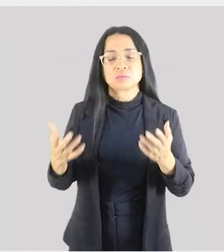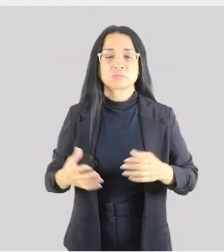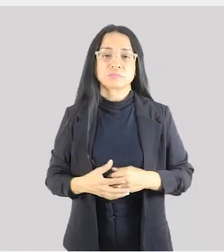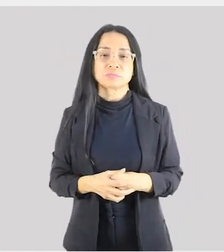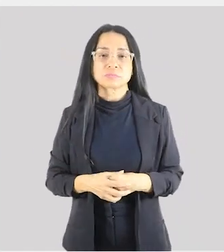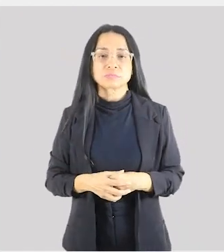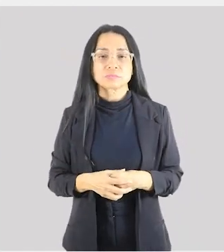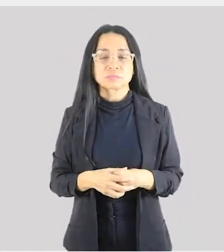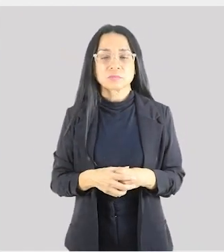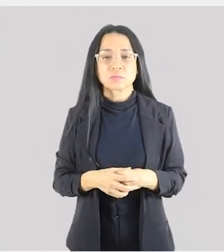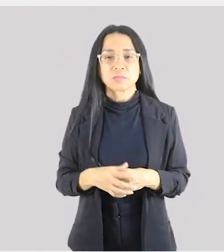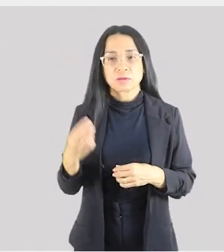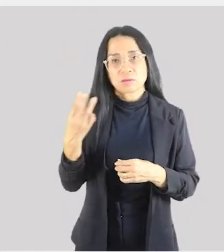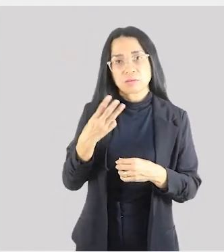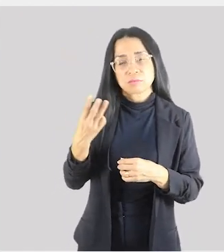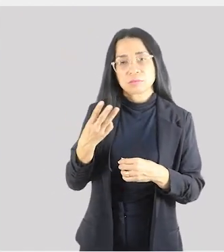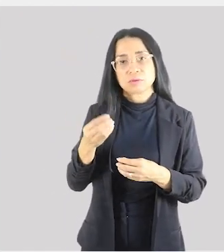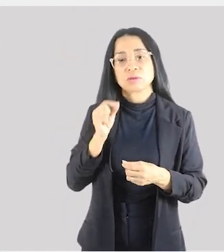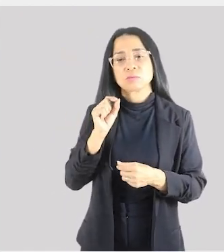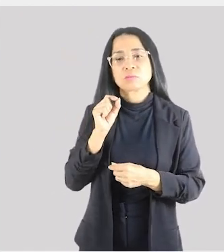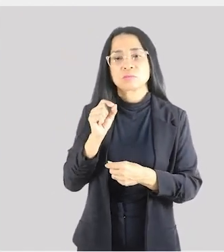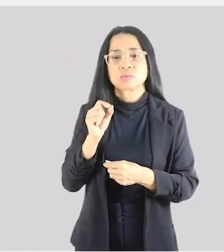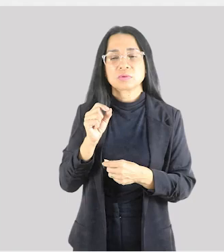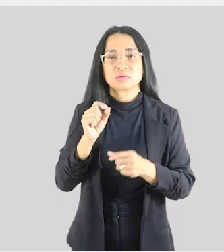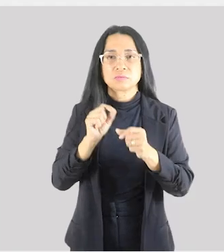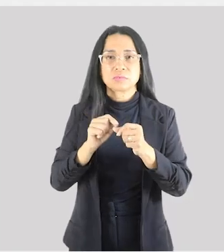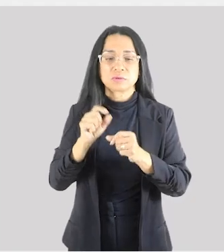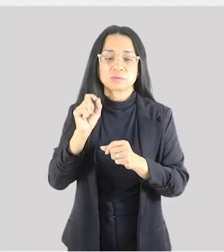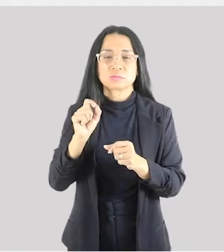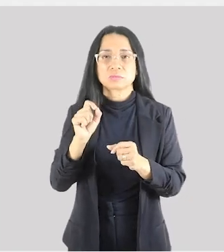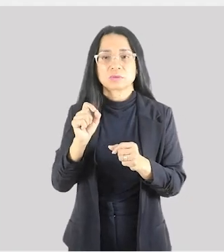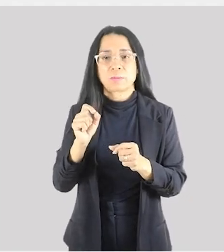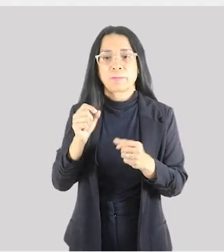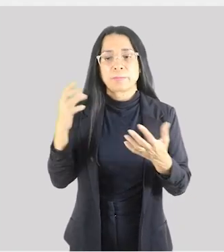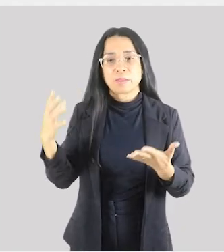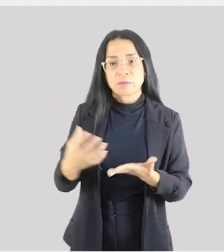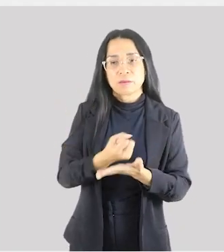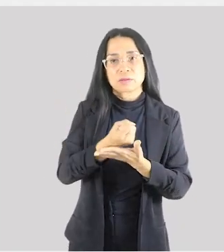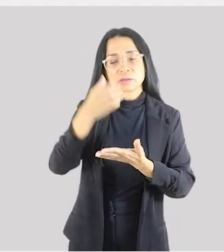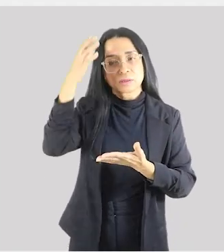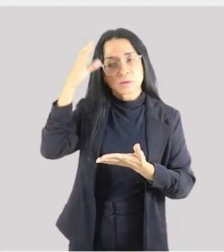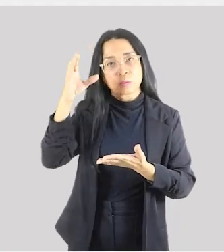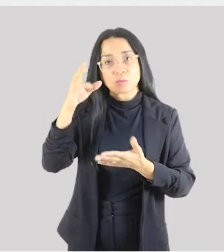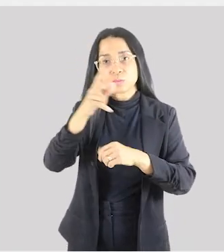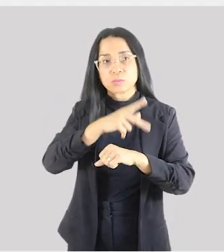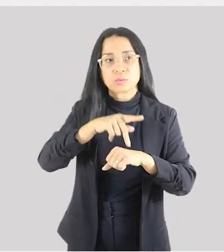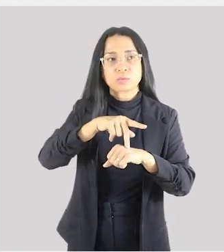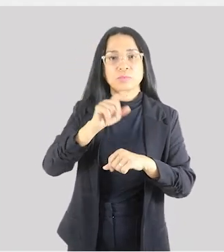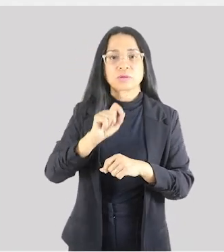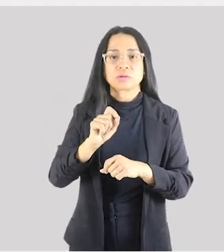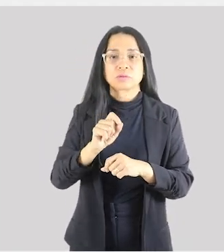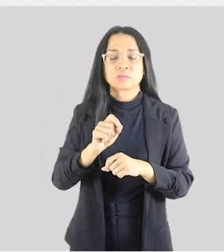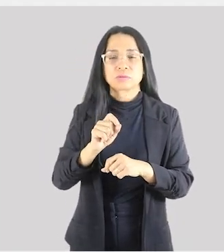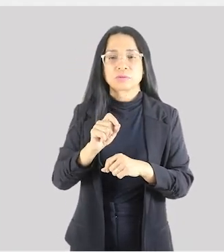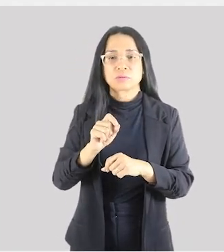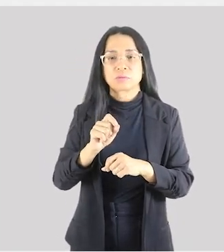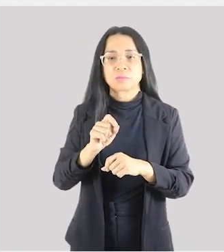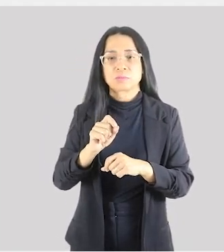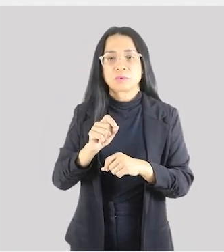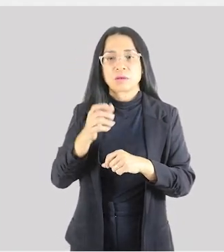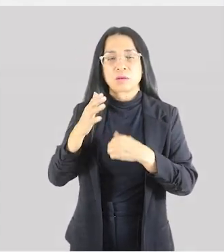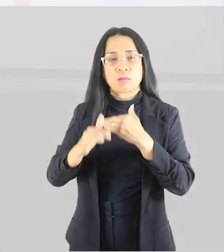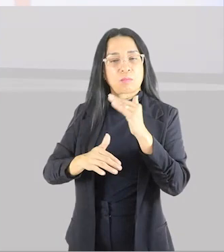3. O terceiro aspecto que faz você resgatar a cultura de um país é a promoção de